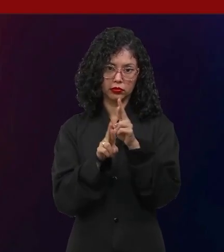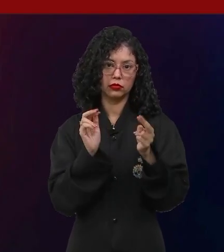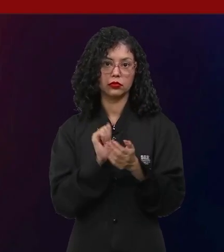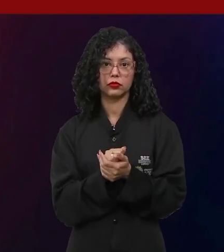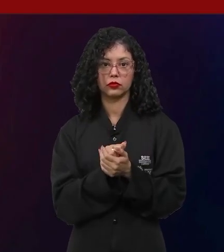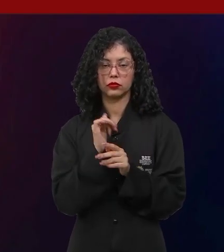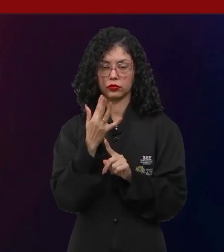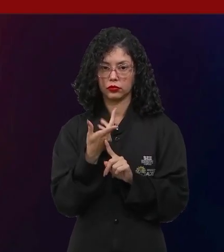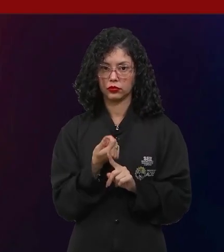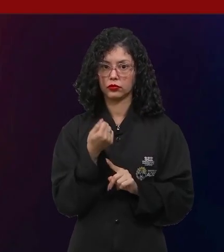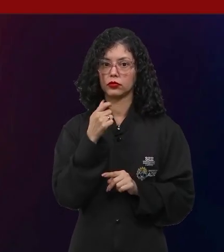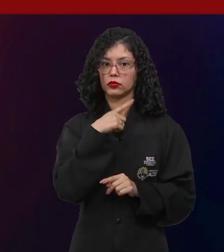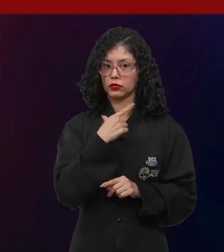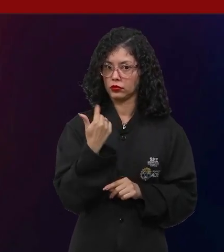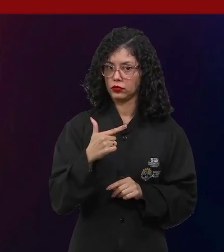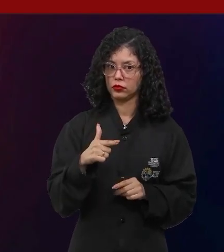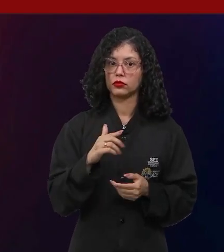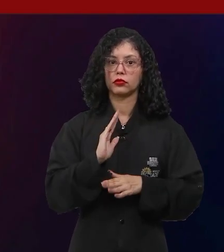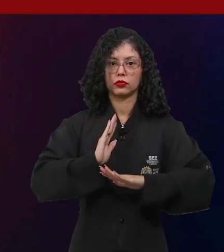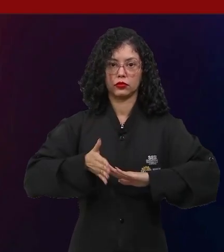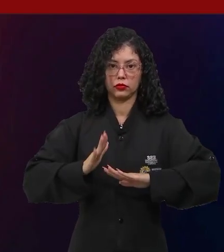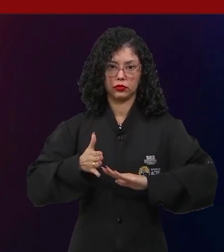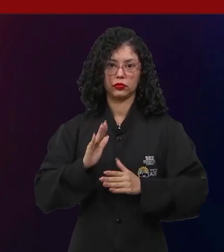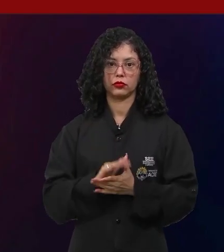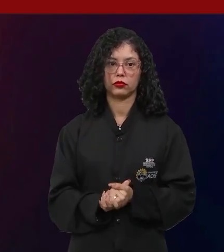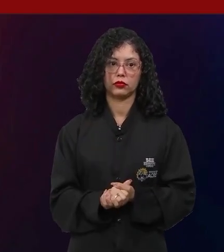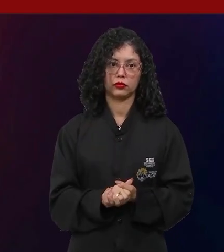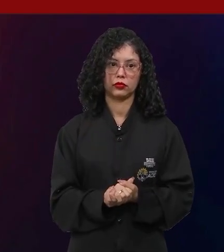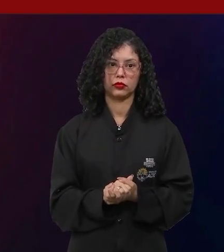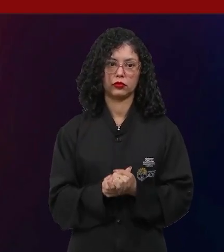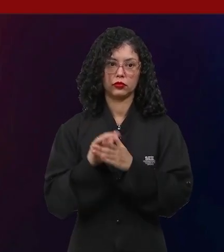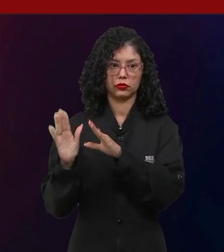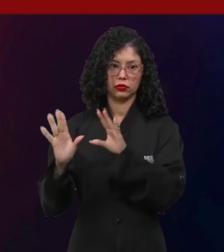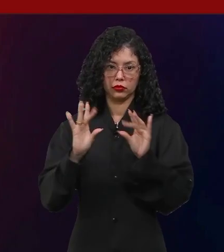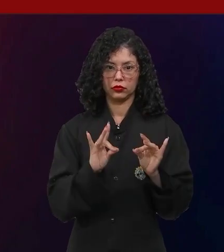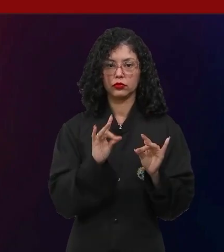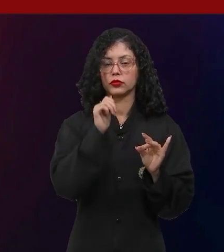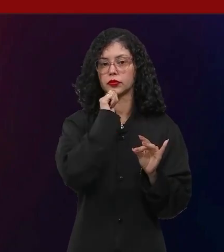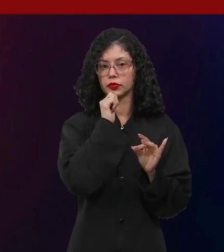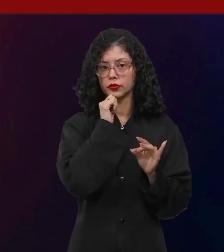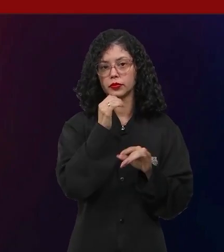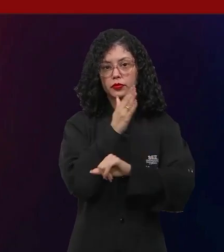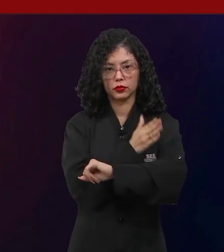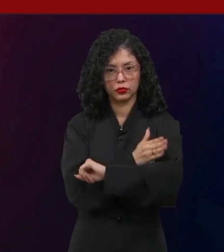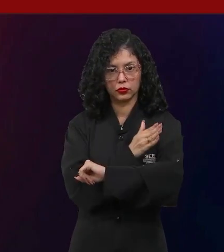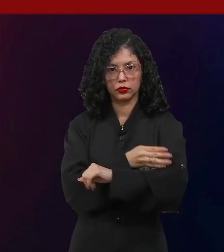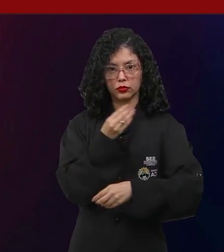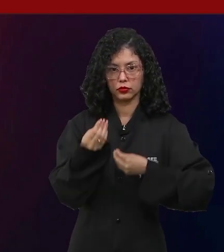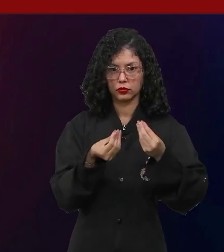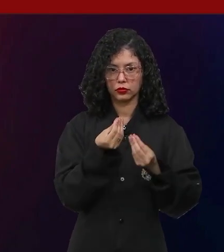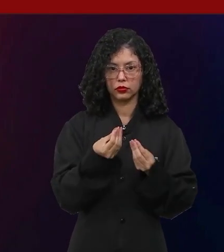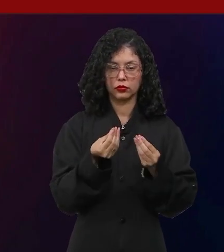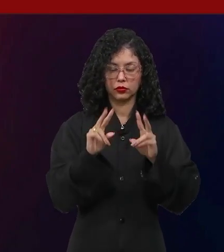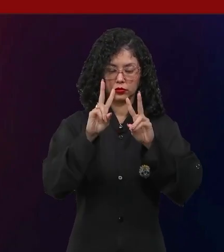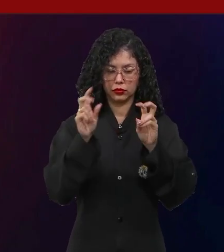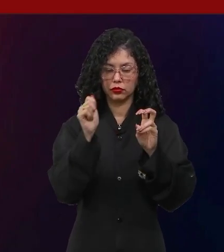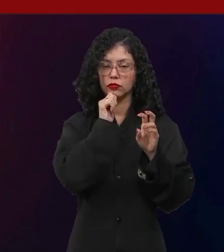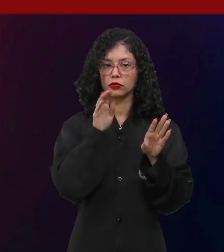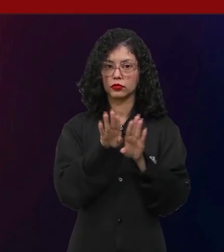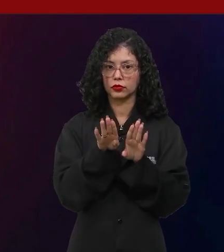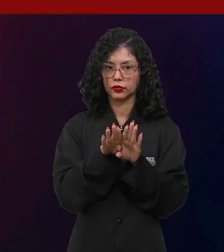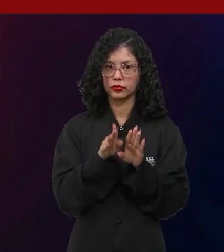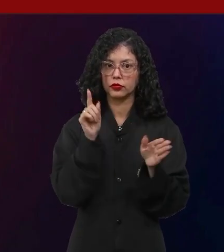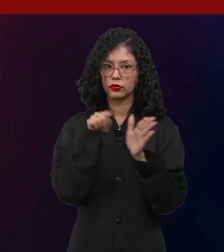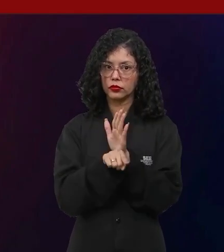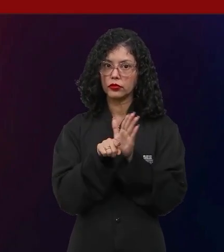à arte, às vezes não vem tão contemporânea, vem aí trazendo a Idade Média como palco, né, para